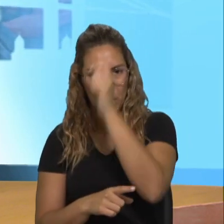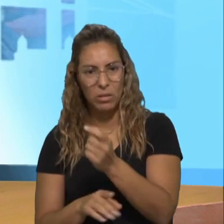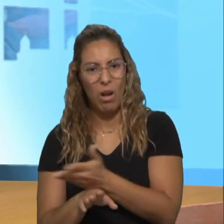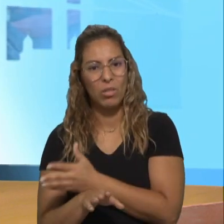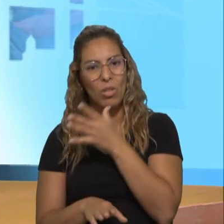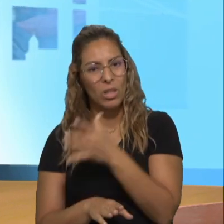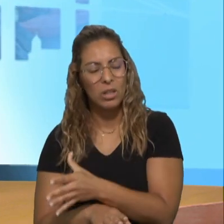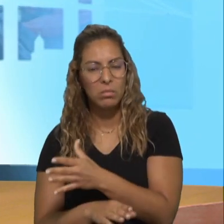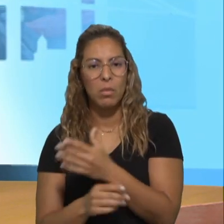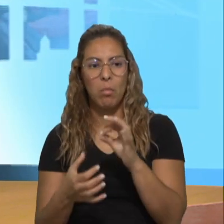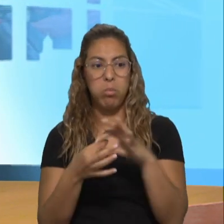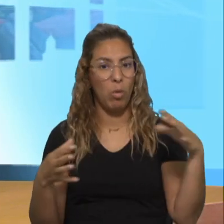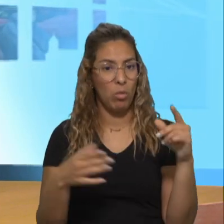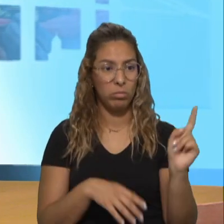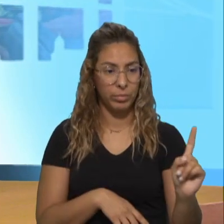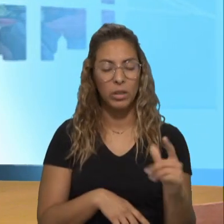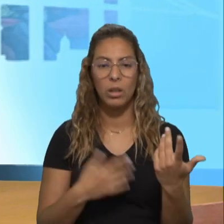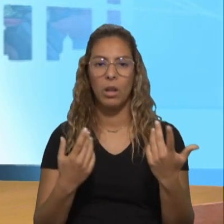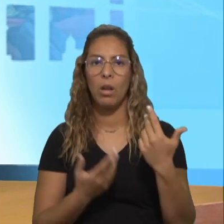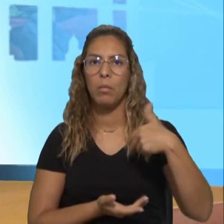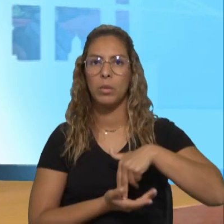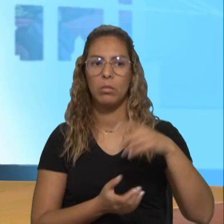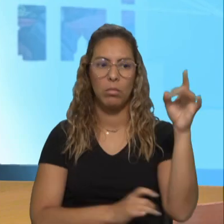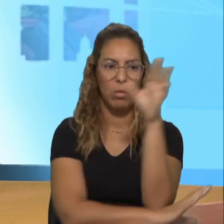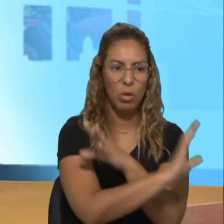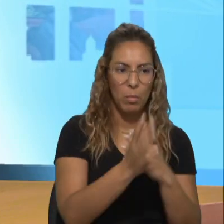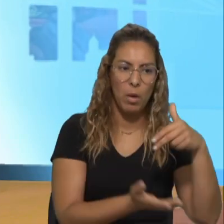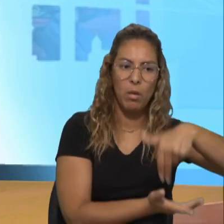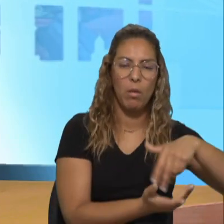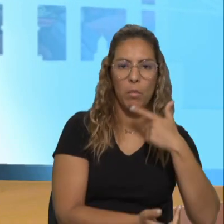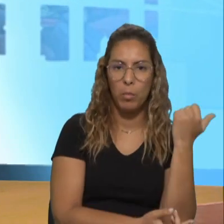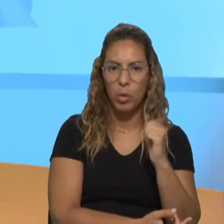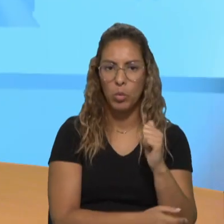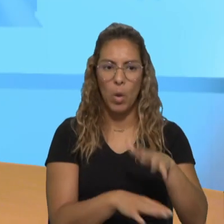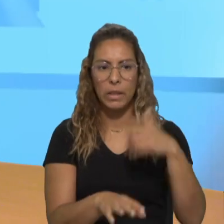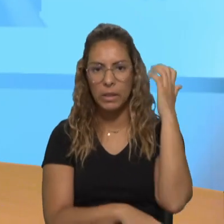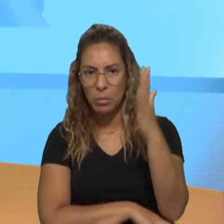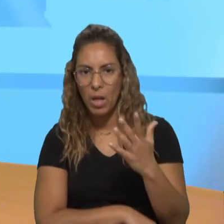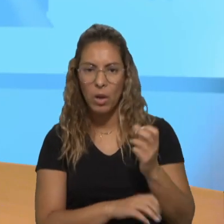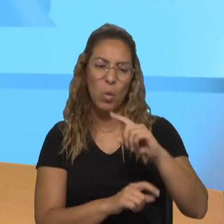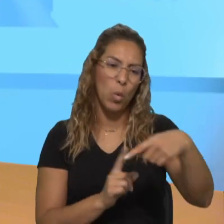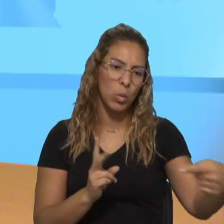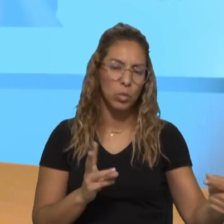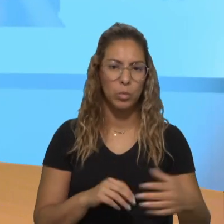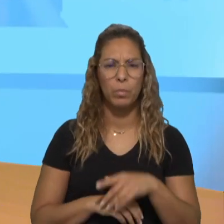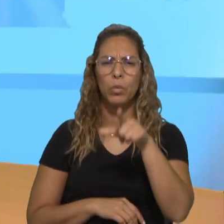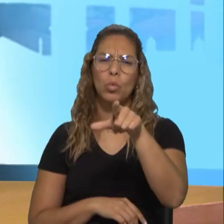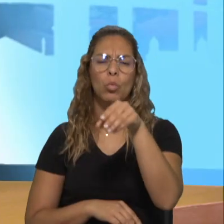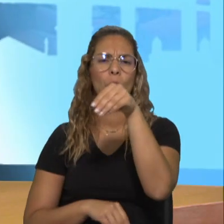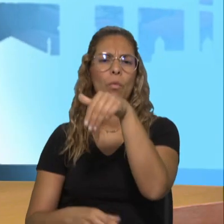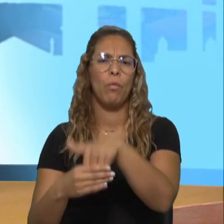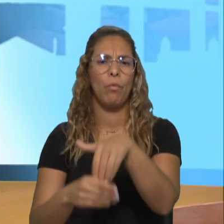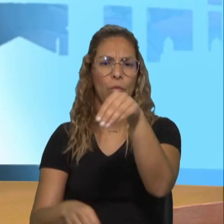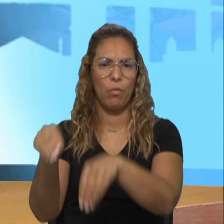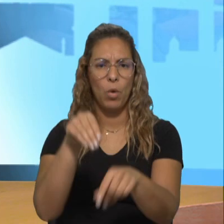que assumam a sua posição no Parlamento Europeu, no Parlamento Português, na Assembleia, enfim. Por que é que tu votas? Eu